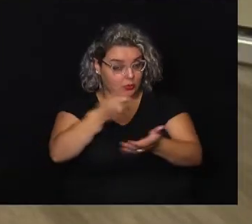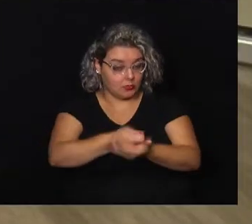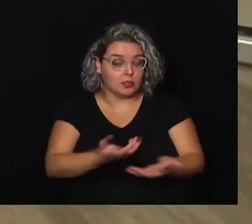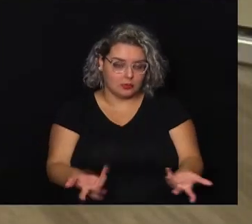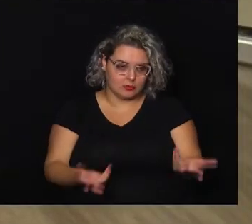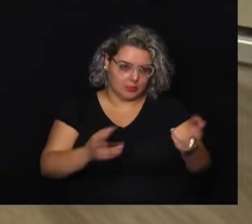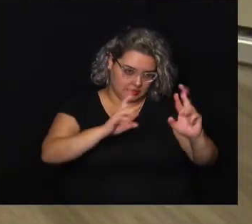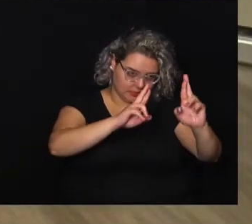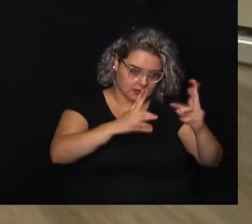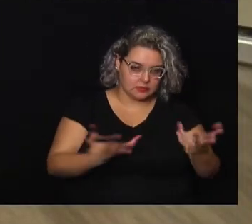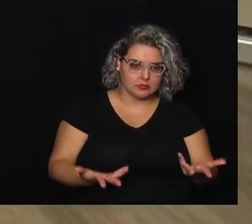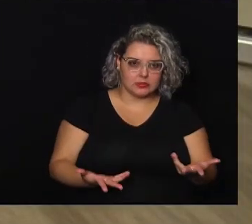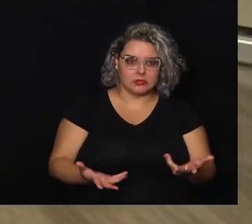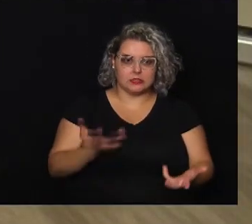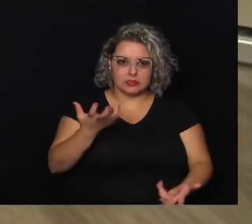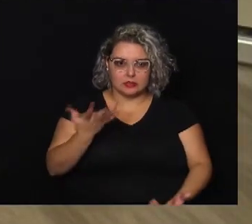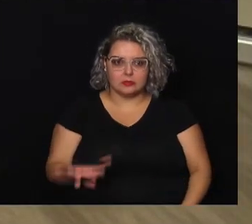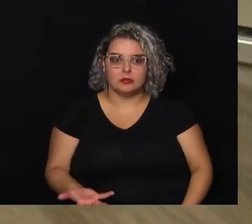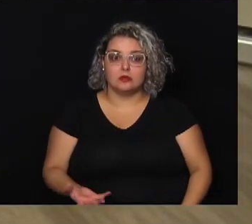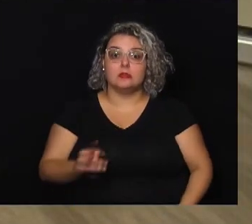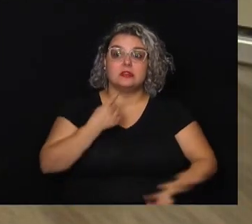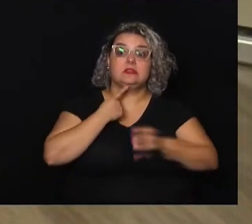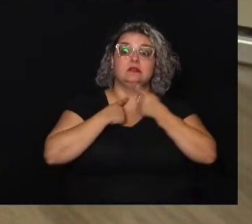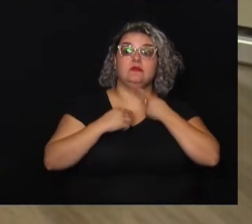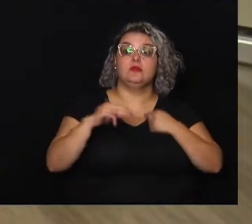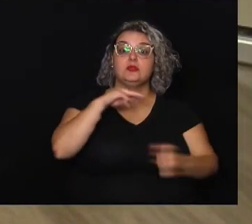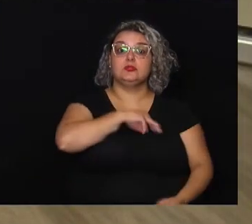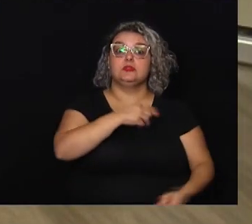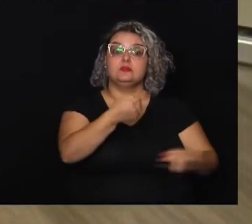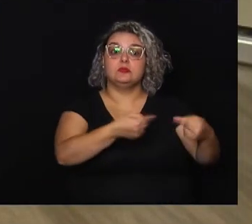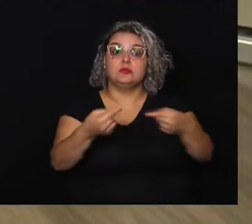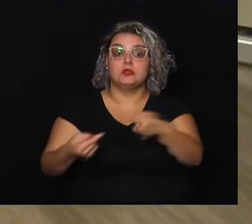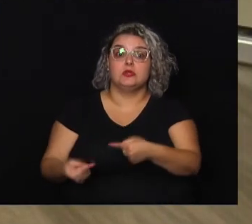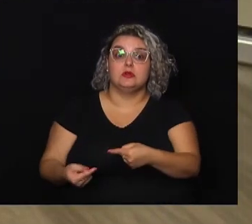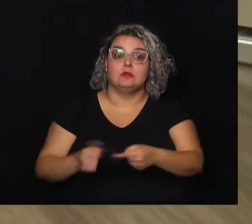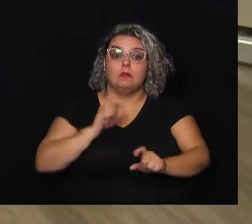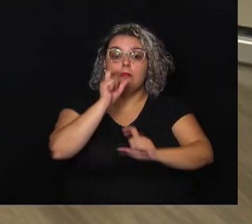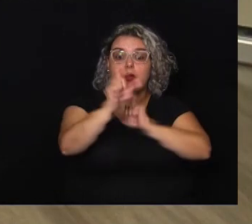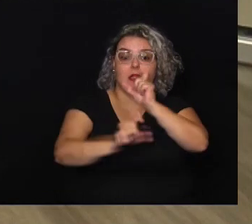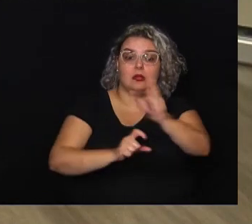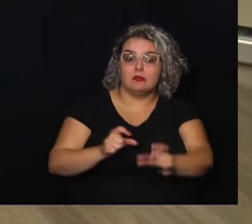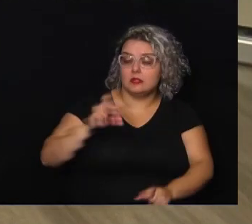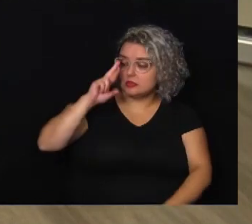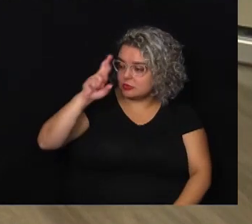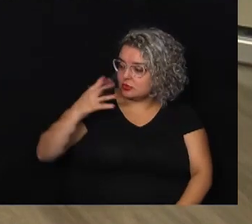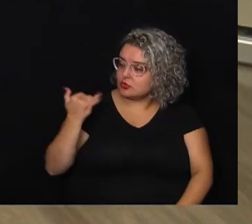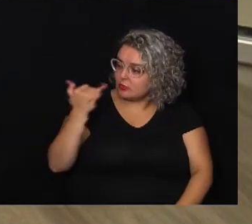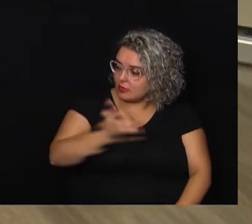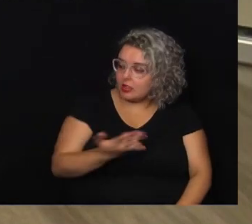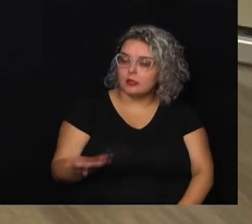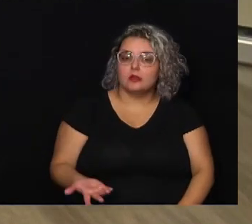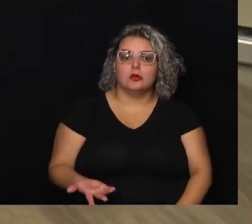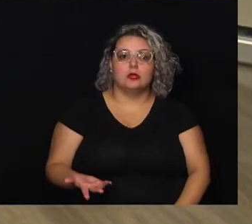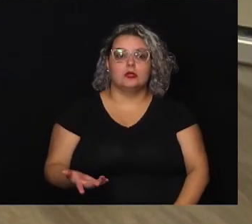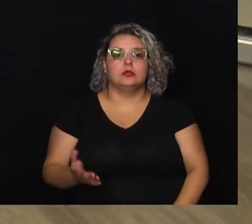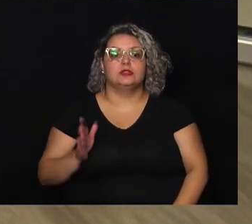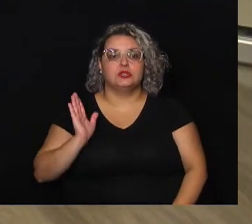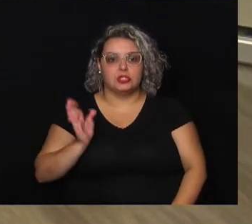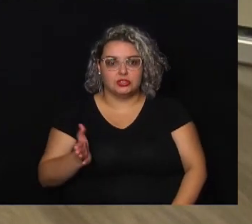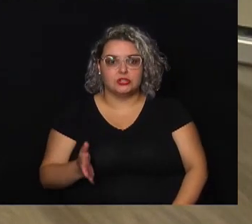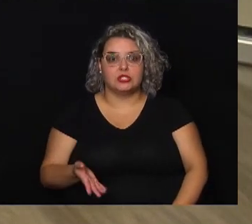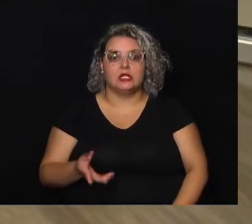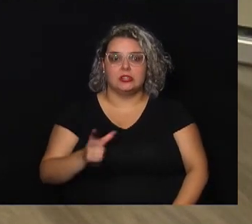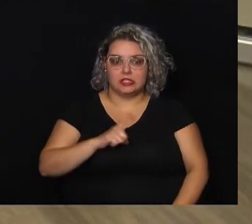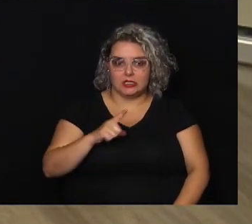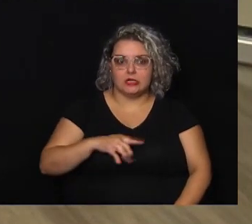essa vontade, missão e debates, que foram palavras que você citou. Daqui a pouco nós teremos, na próxima quarta-feira,